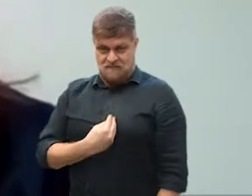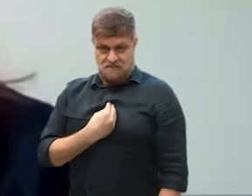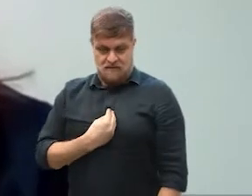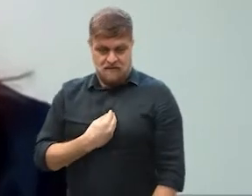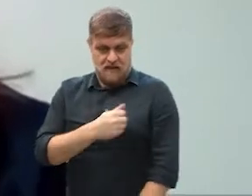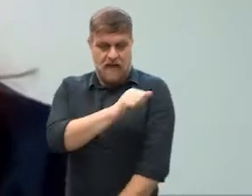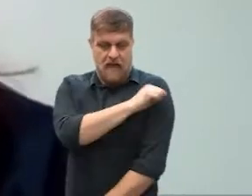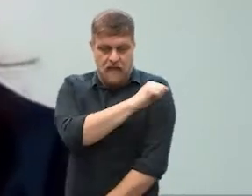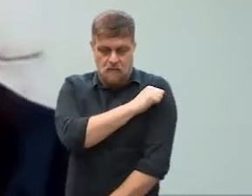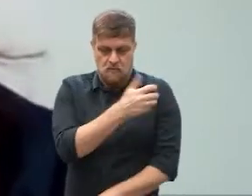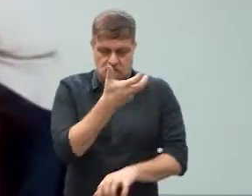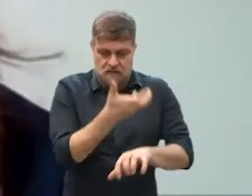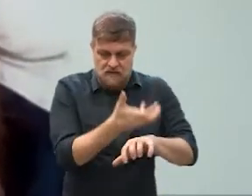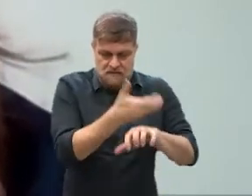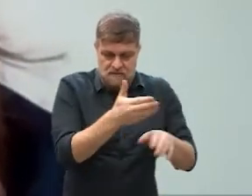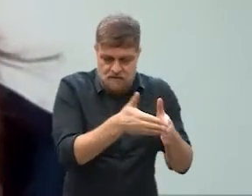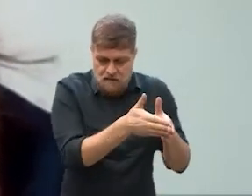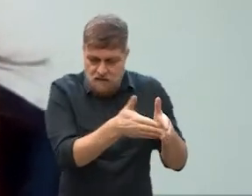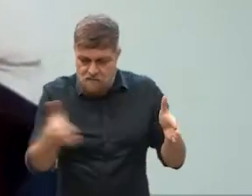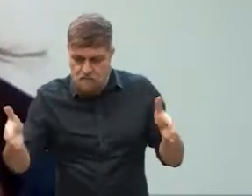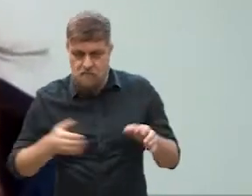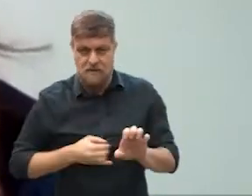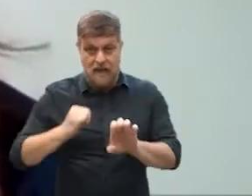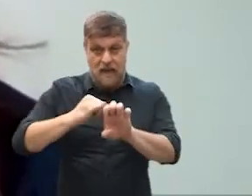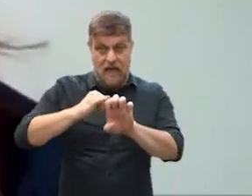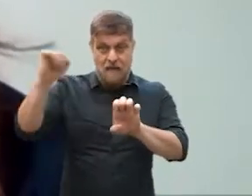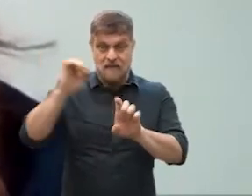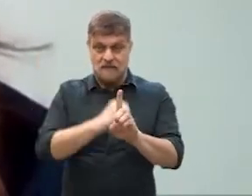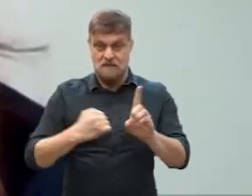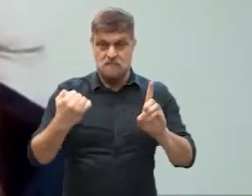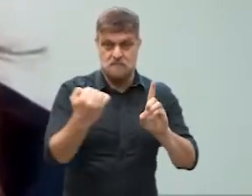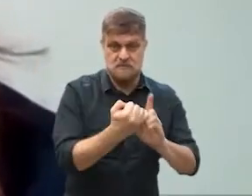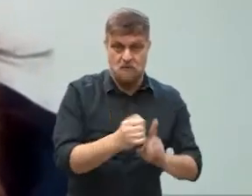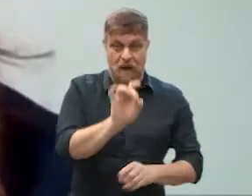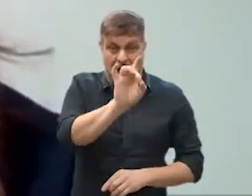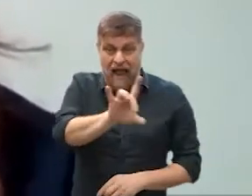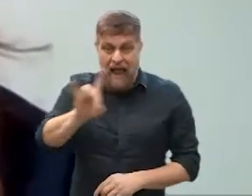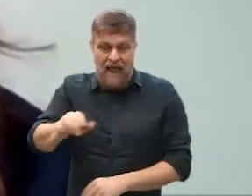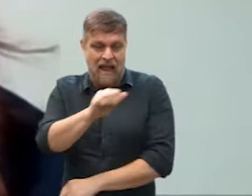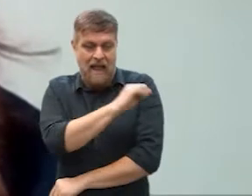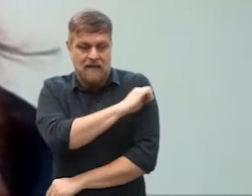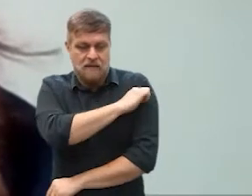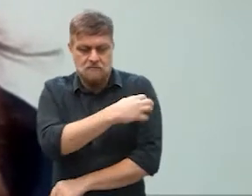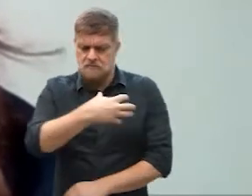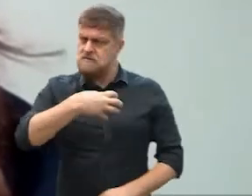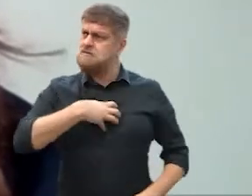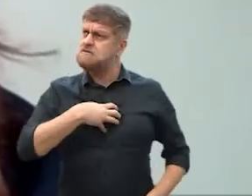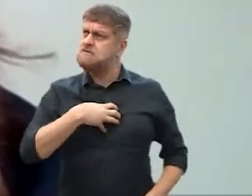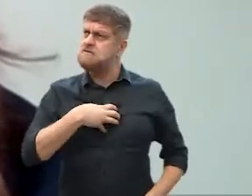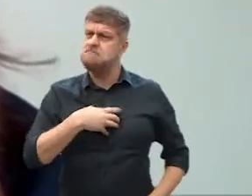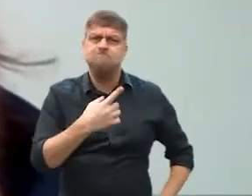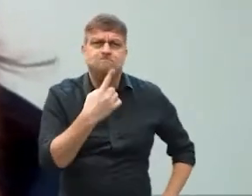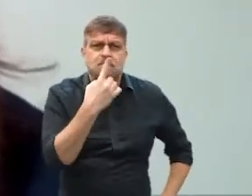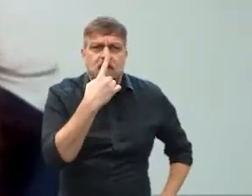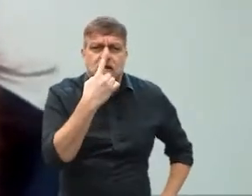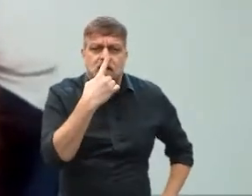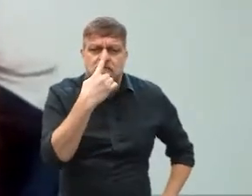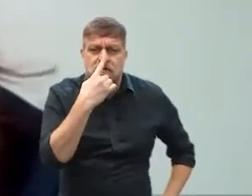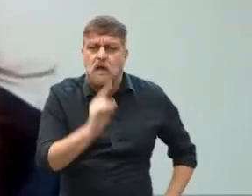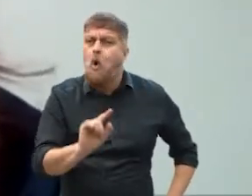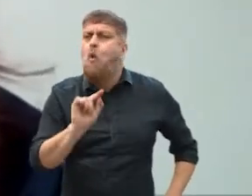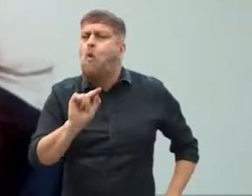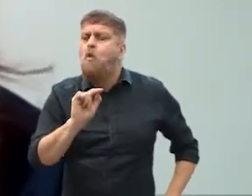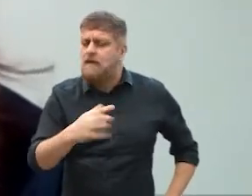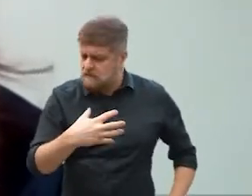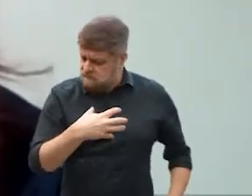ao longo dessas disciplinas, por exemplo, empreendedorismo social, cada estudante vai entender qual que é a causa que mais toca essa pessoa, sabe? O que